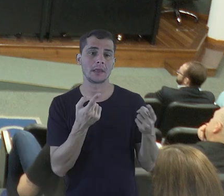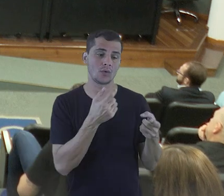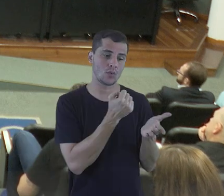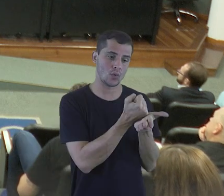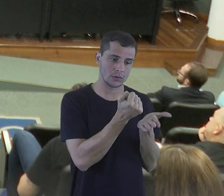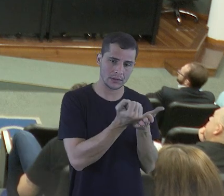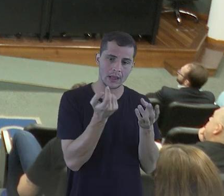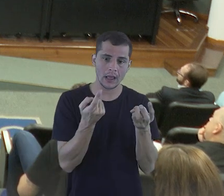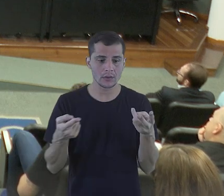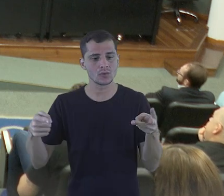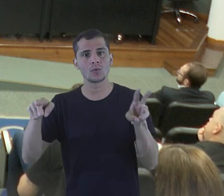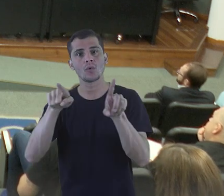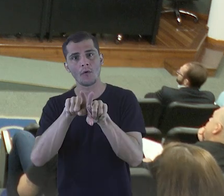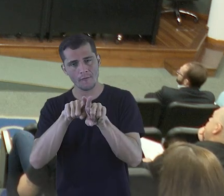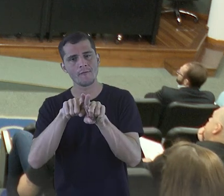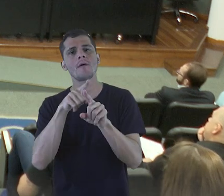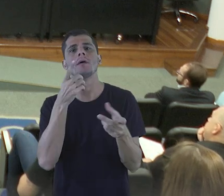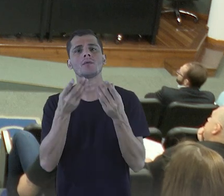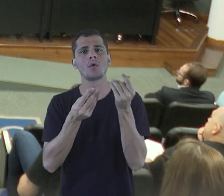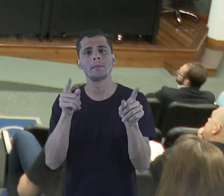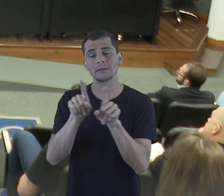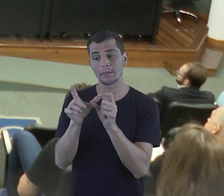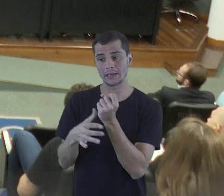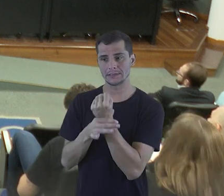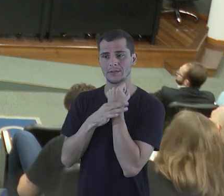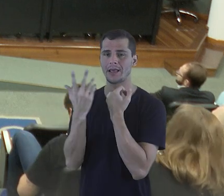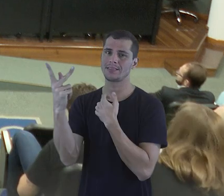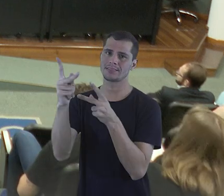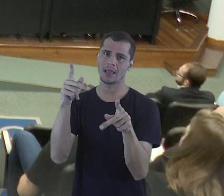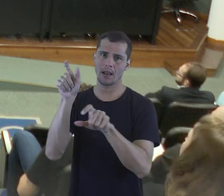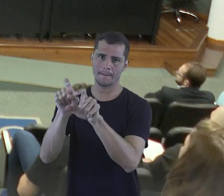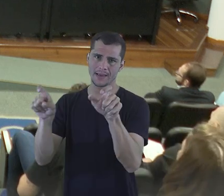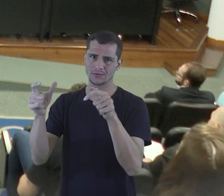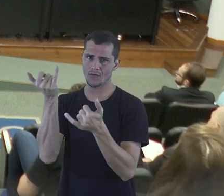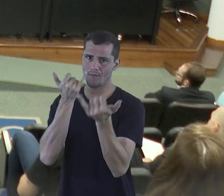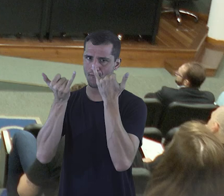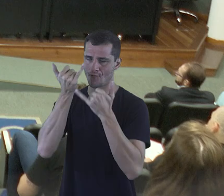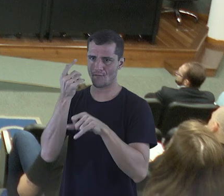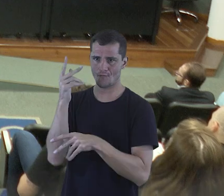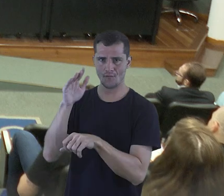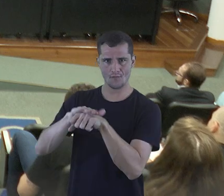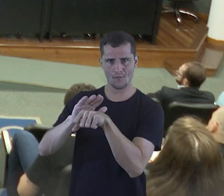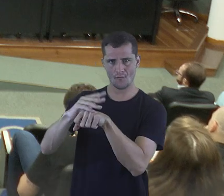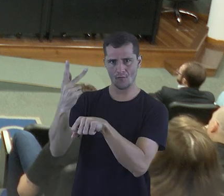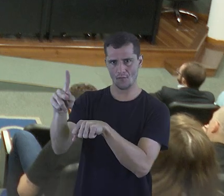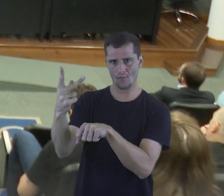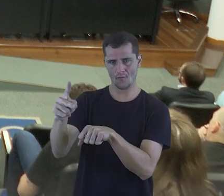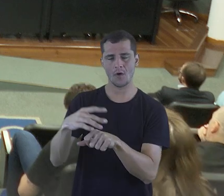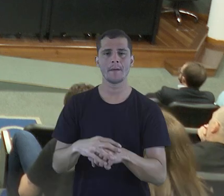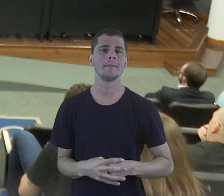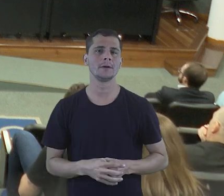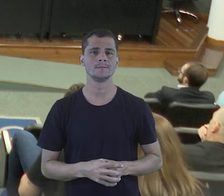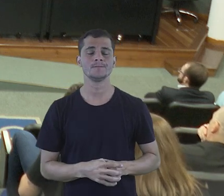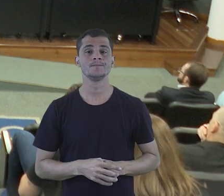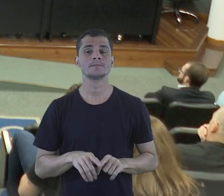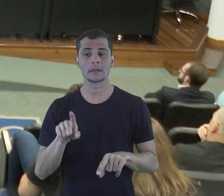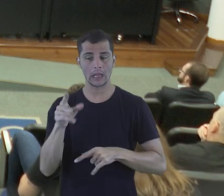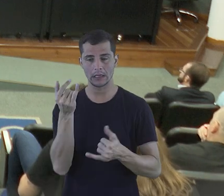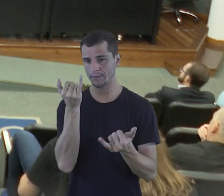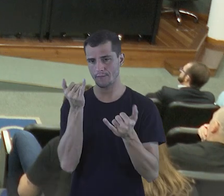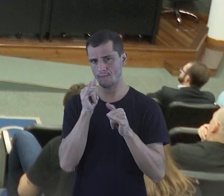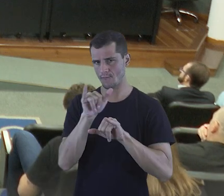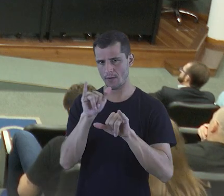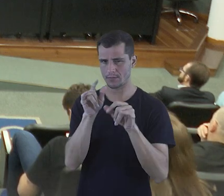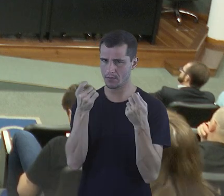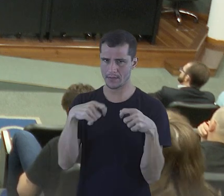contratos convênios e etc ou para fraudes e segurança do próprio titular então nesses casos daí eu não preciso informar em todos os outros casos